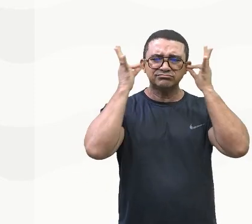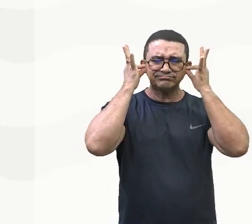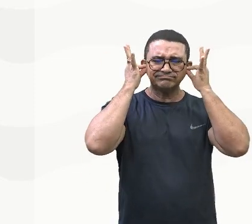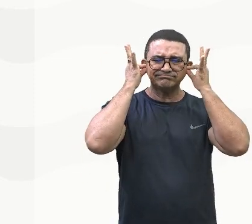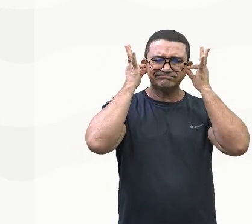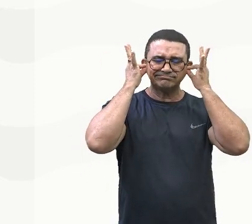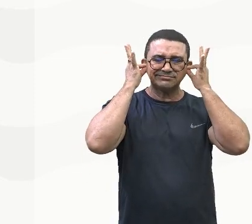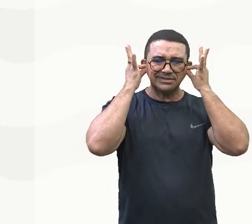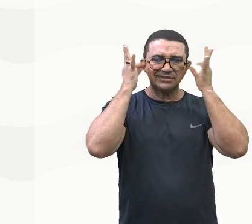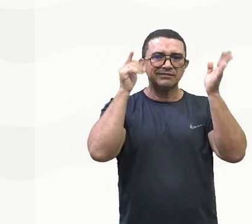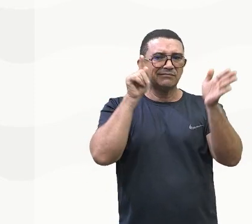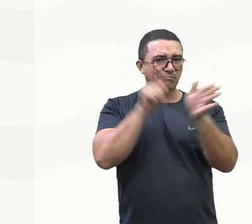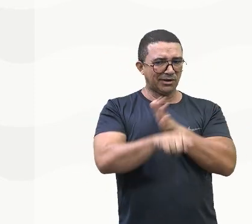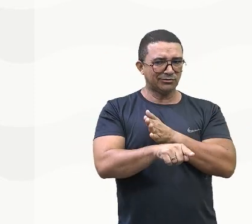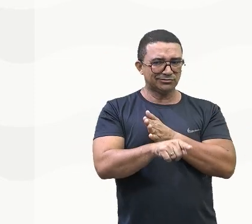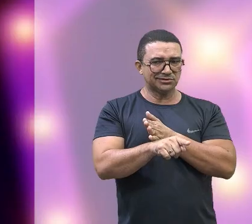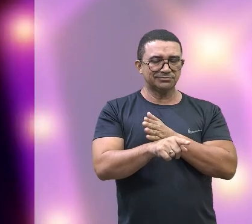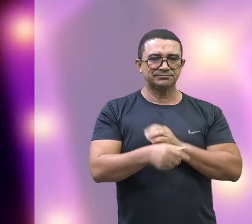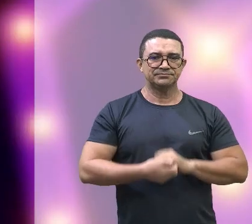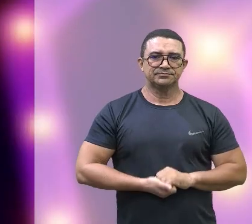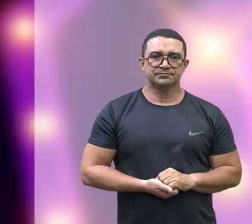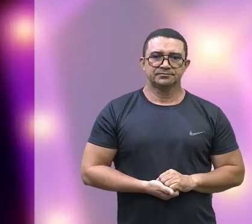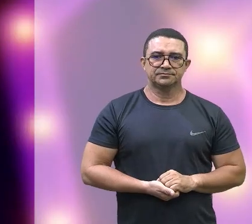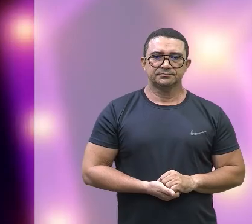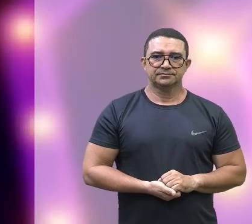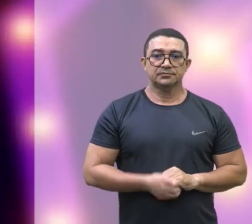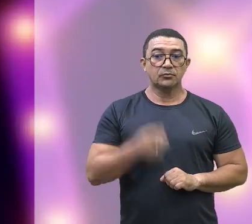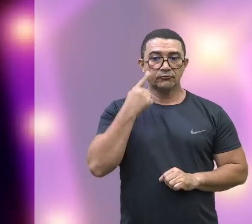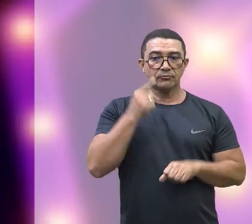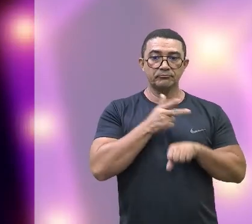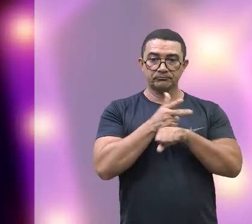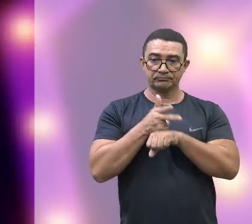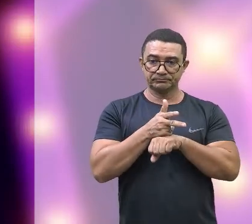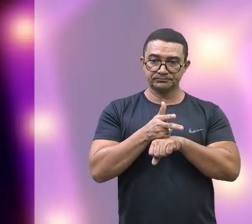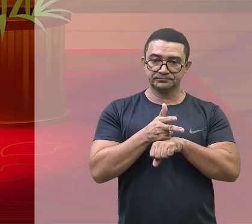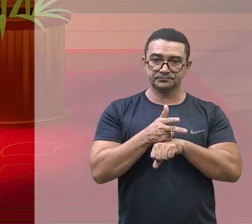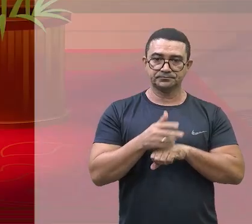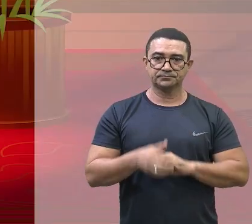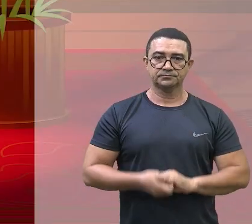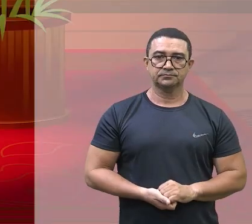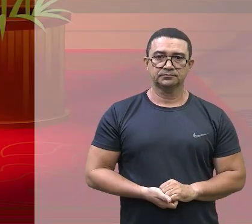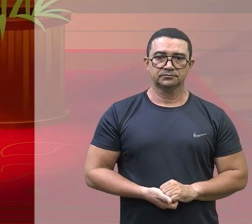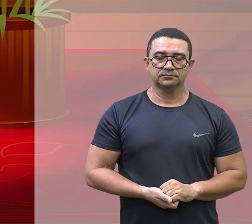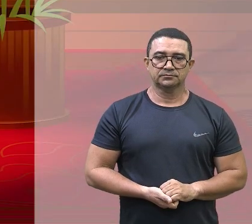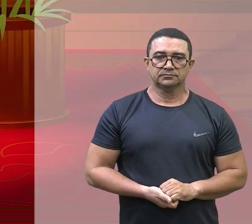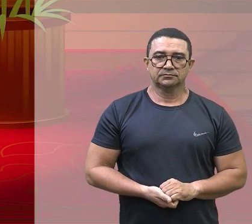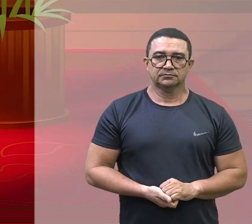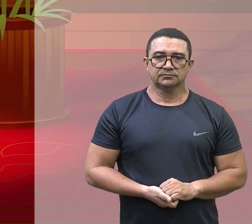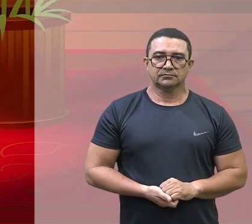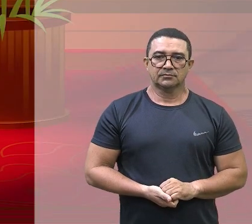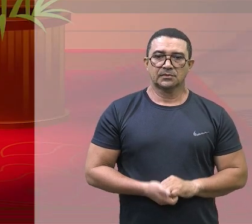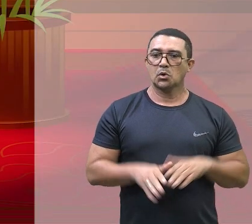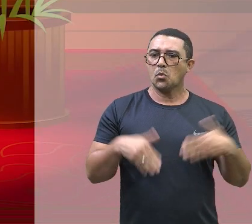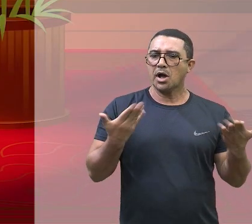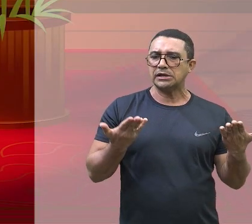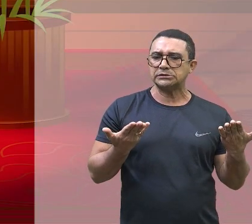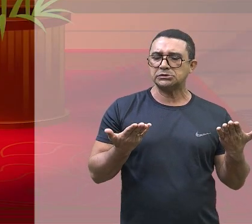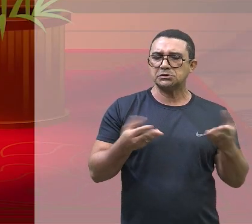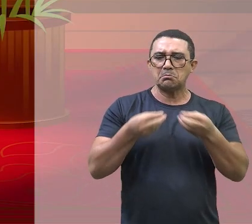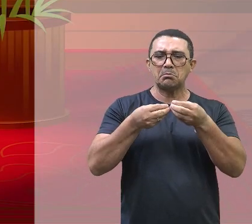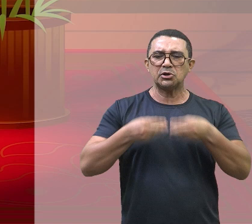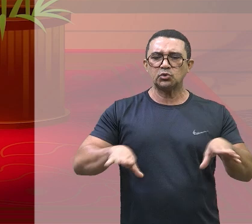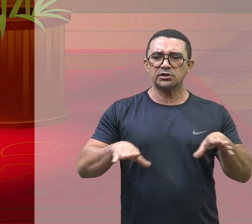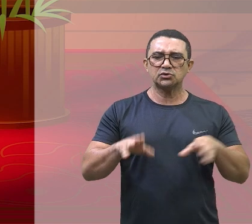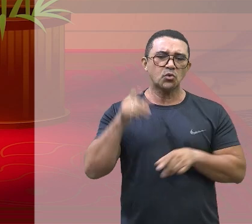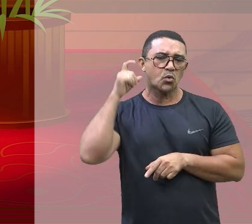É uma pergunta que persiste. Vamos aqui comigo a esse vídeo de novo. E quais são os prejuízos à